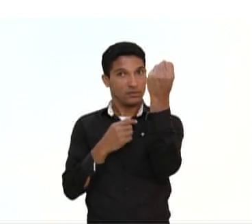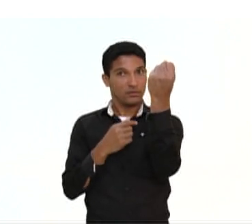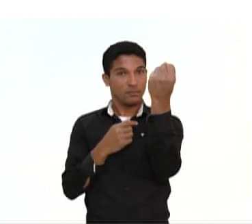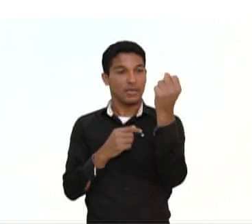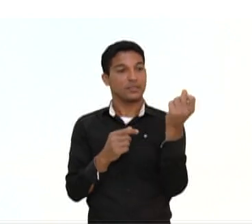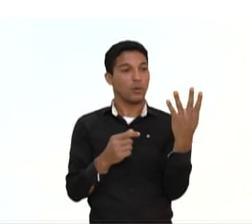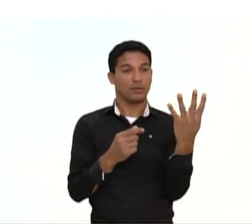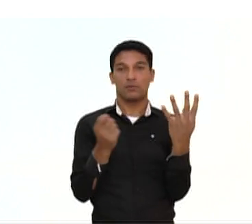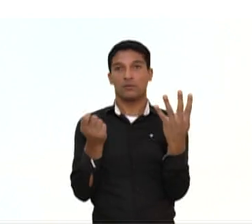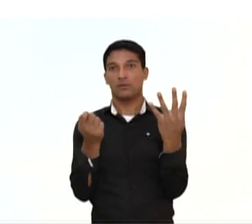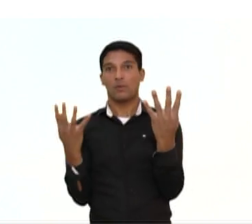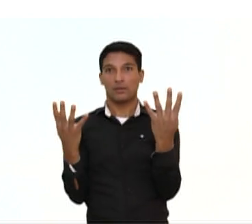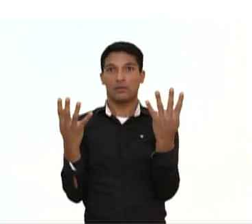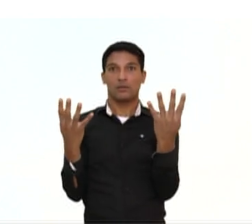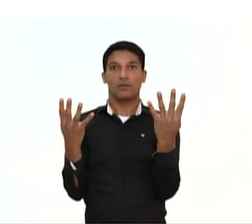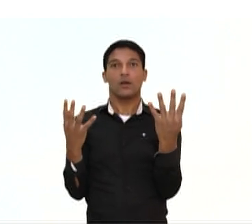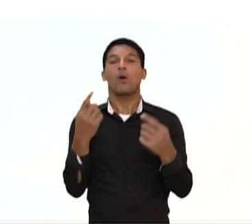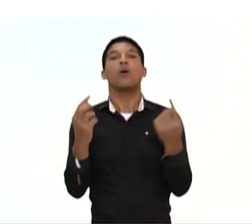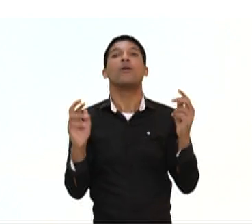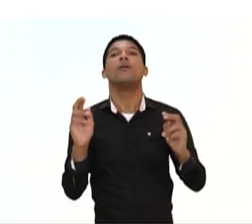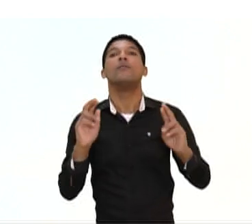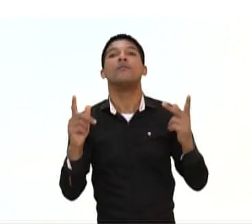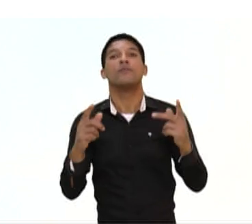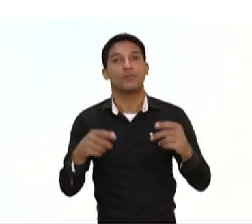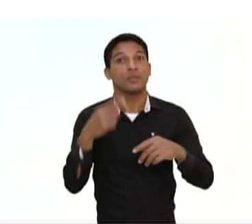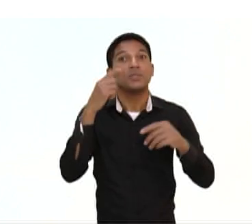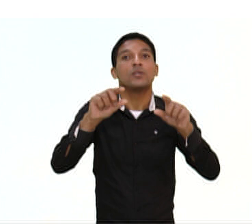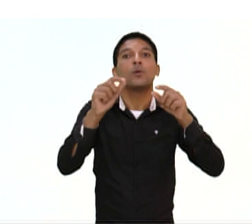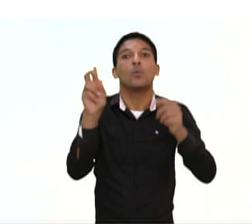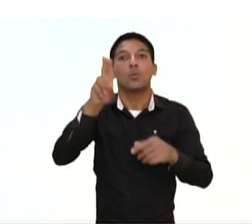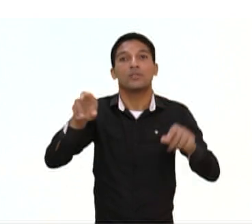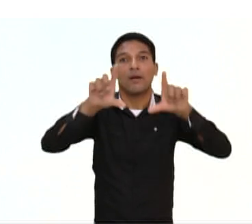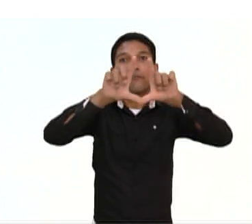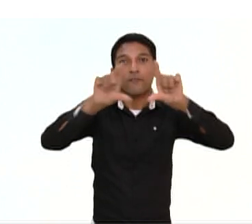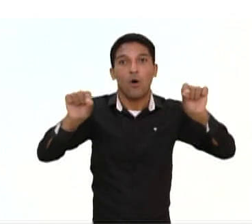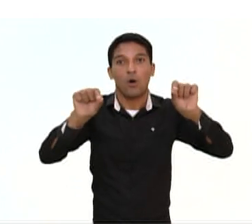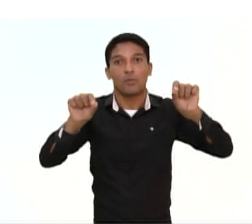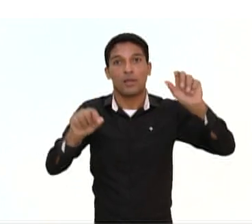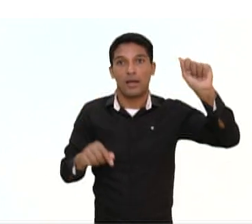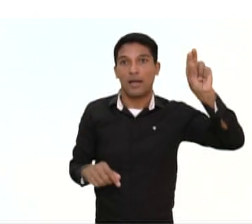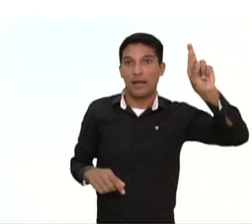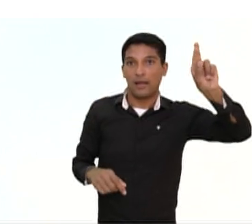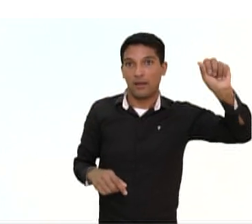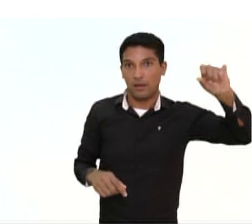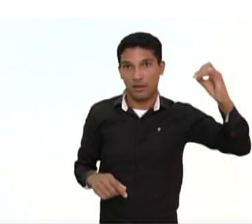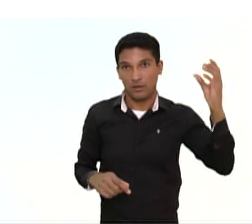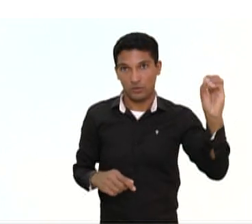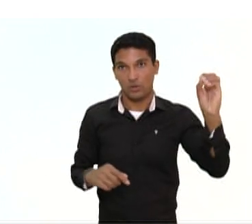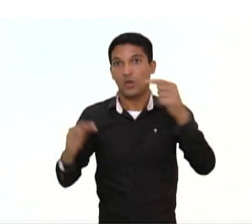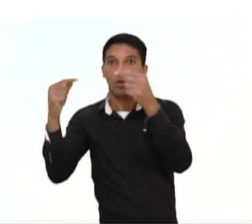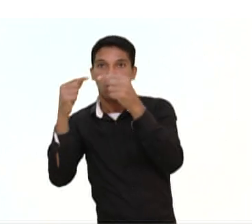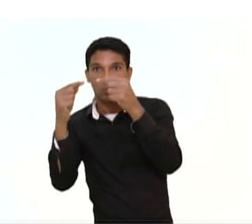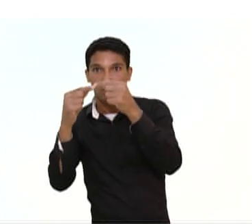arranjo e a combinação e fazer a diferença para ver qual que é a diferença entre um e outro. Tranquilo? Já volto com a correção.